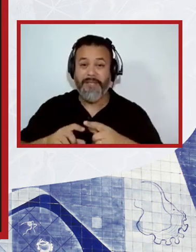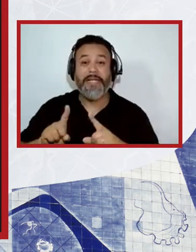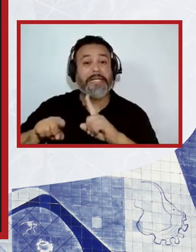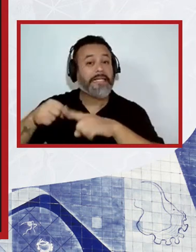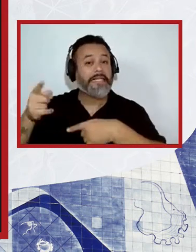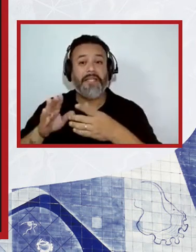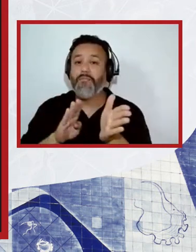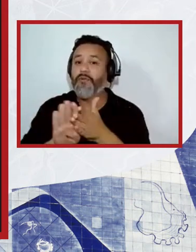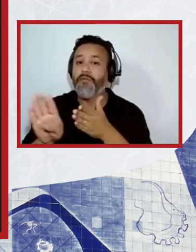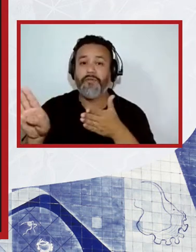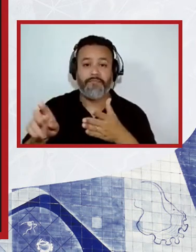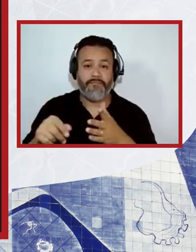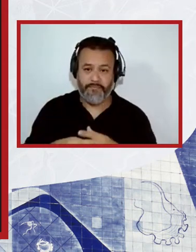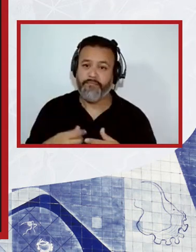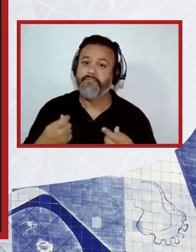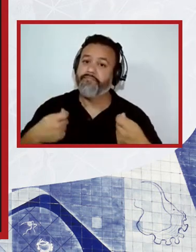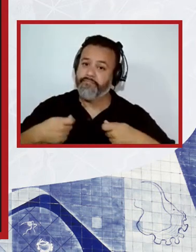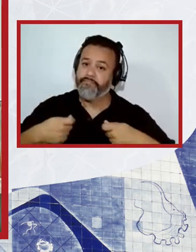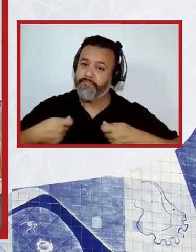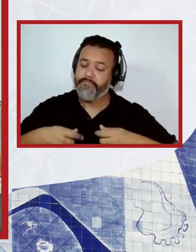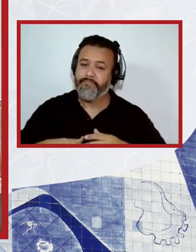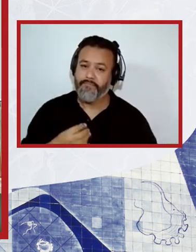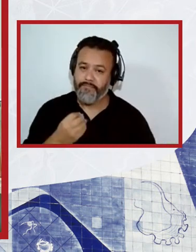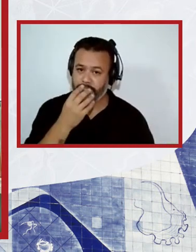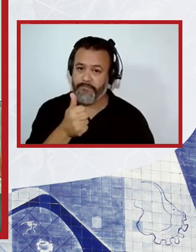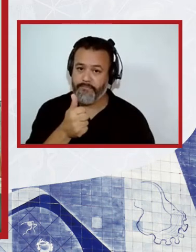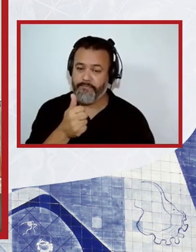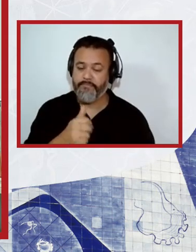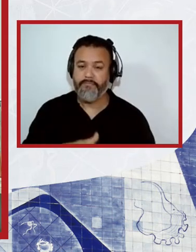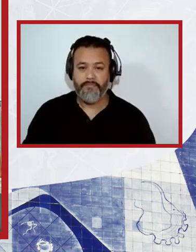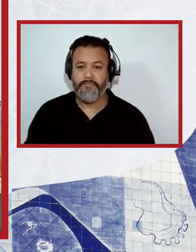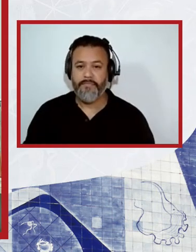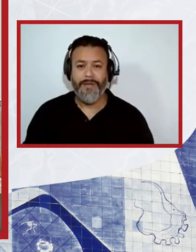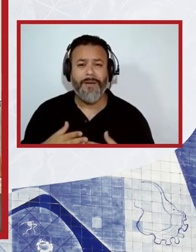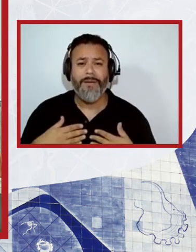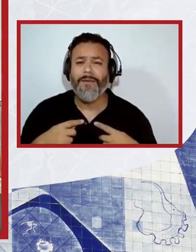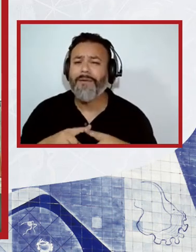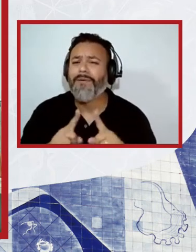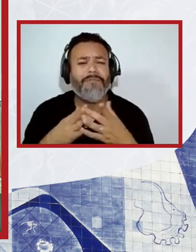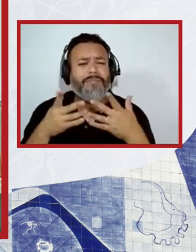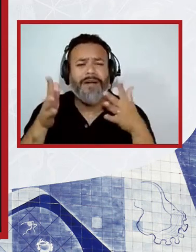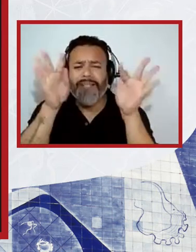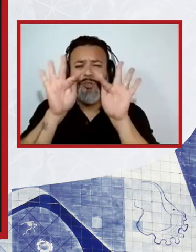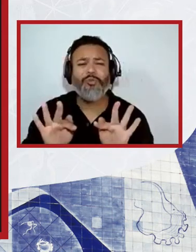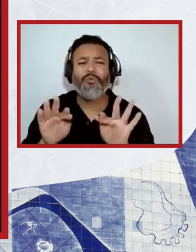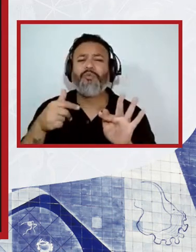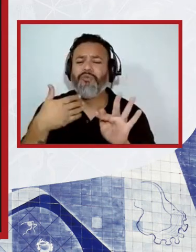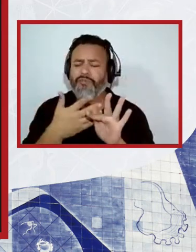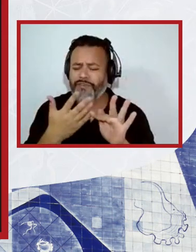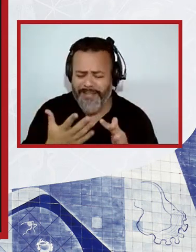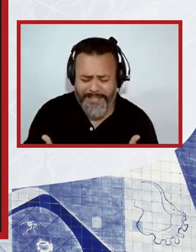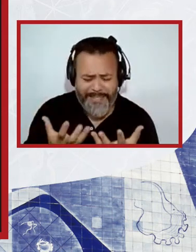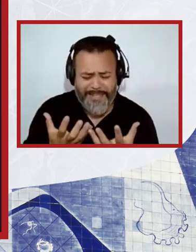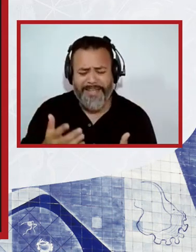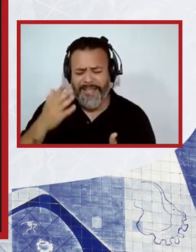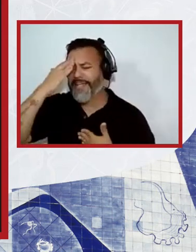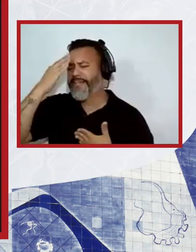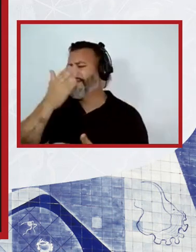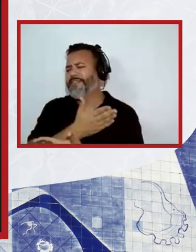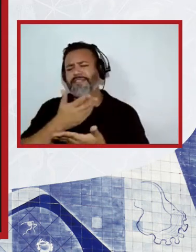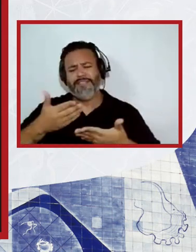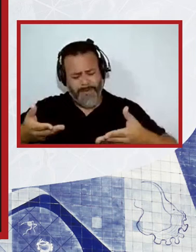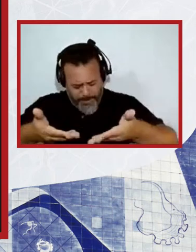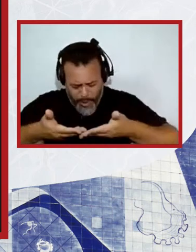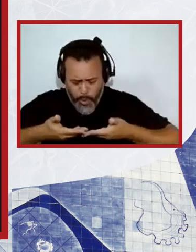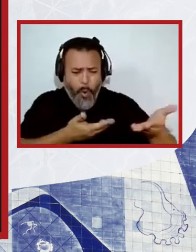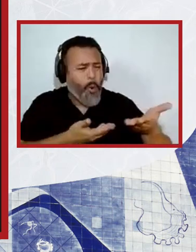precisar sair, tá bom? Mas eu estou muito feliz de estar aqui. E eu quero agradecer pelo convite